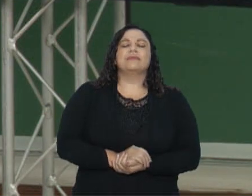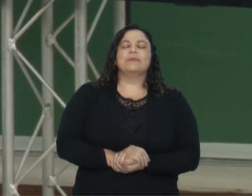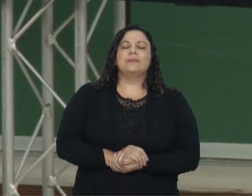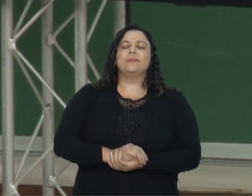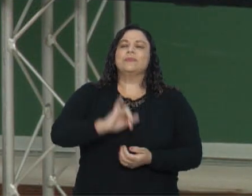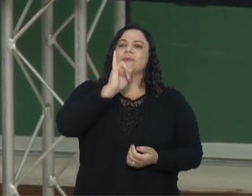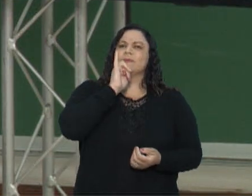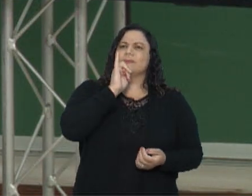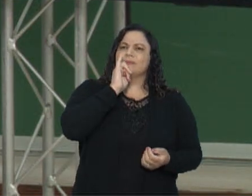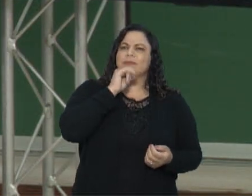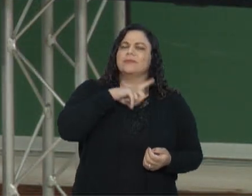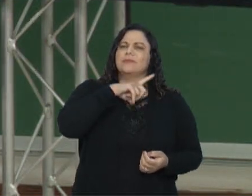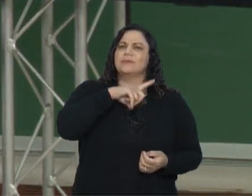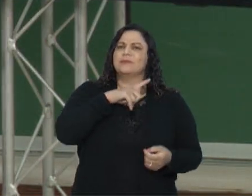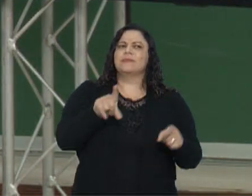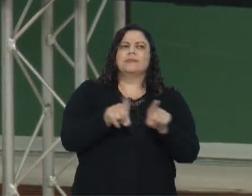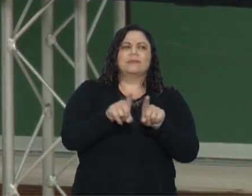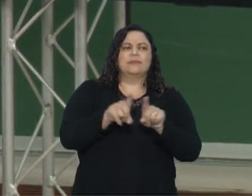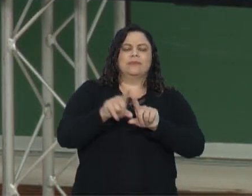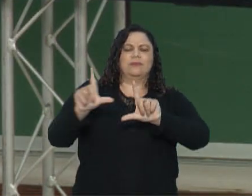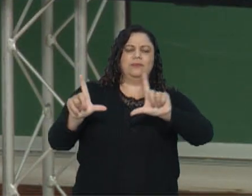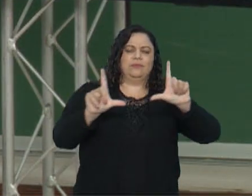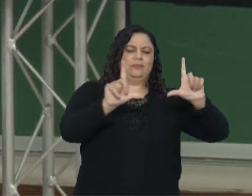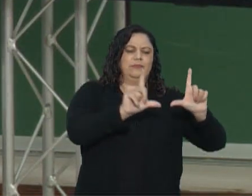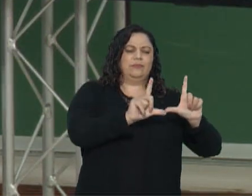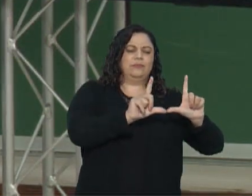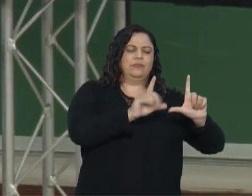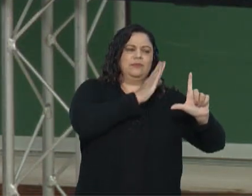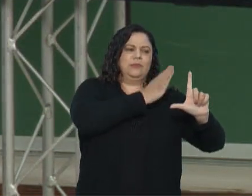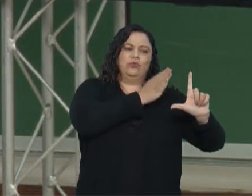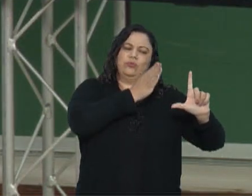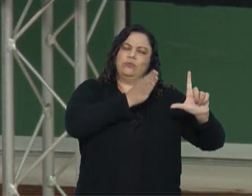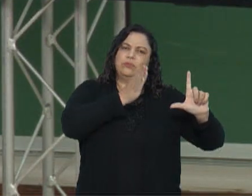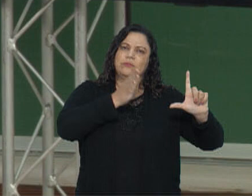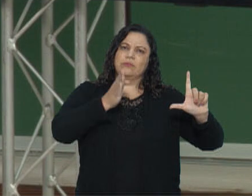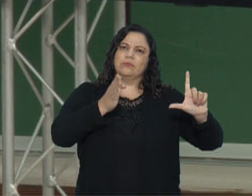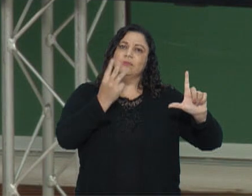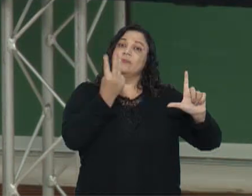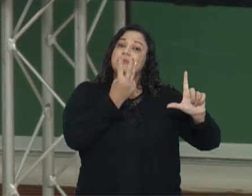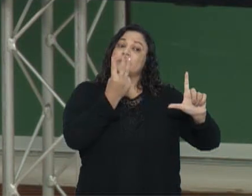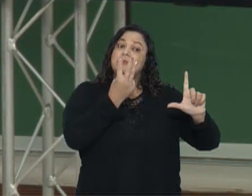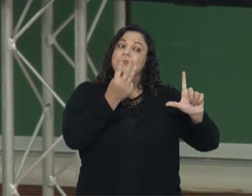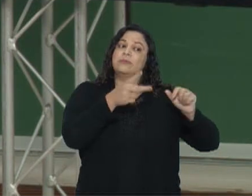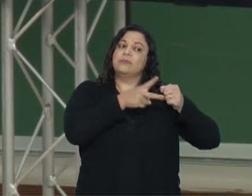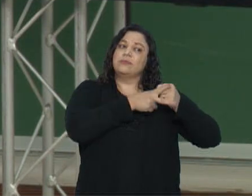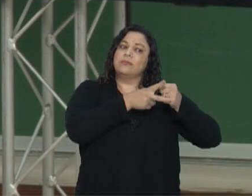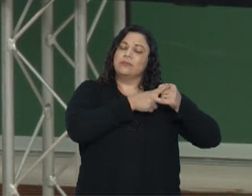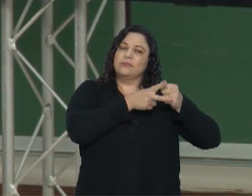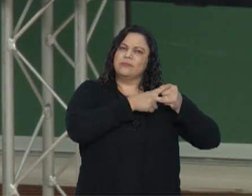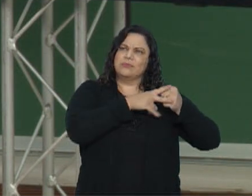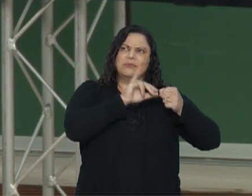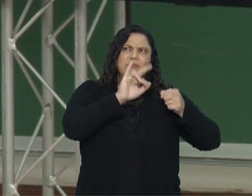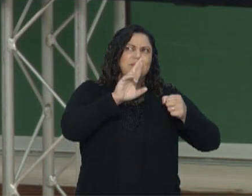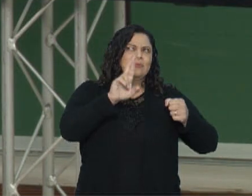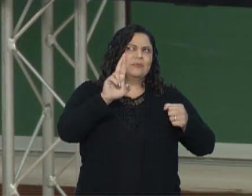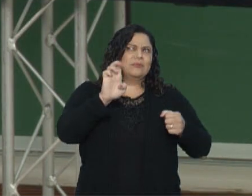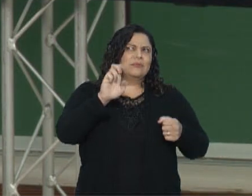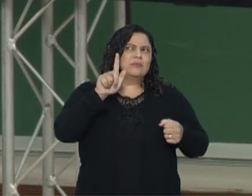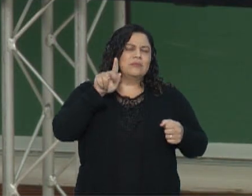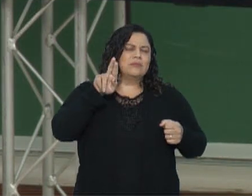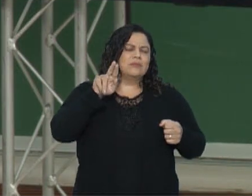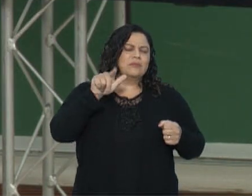temos também aqui um recuadro com três verbos irregulares. A ver, verbos irregulares?